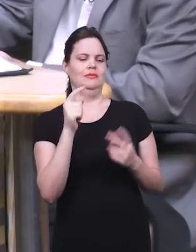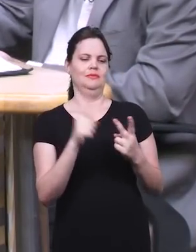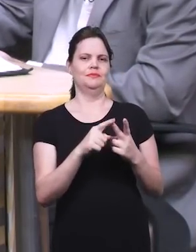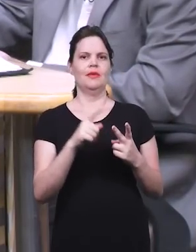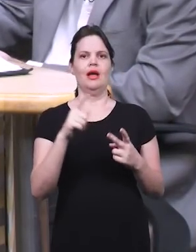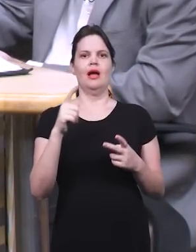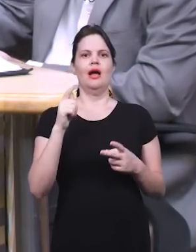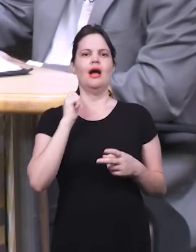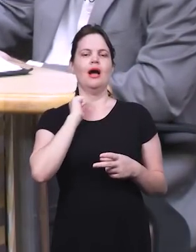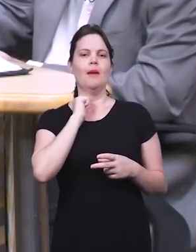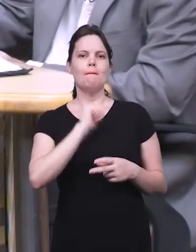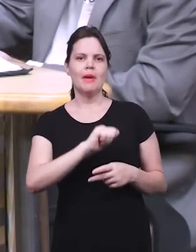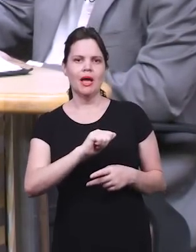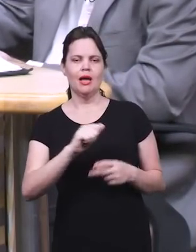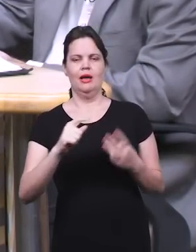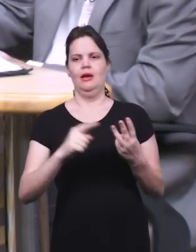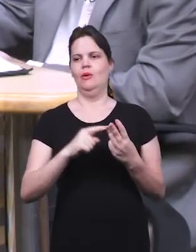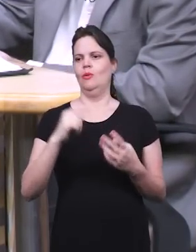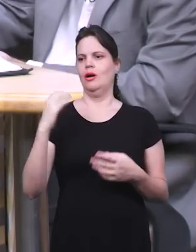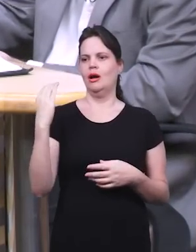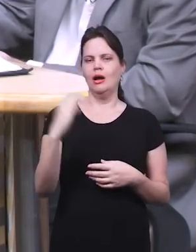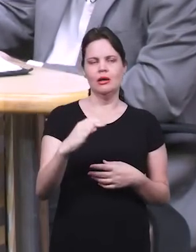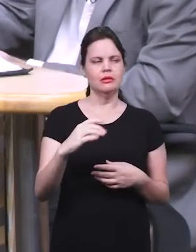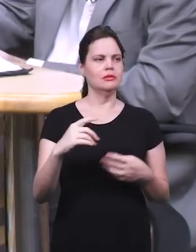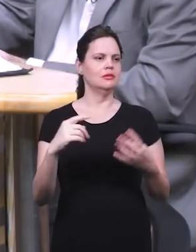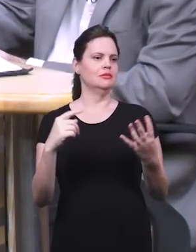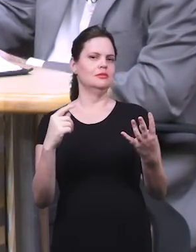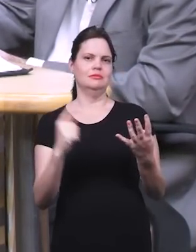Adão, né, depois Abel, Caim,